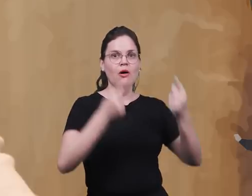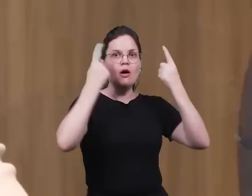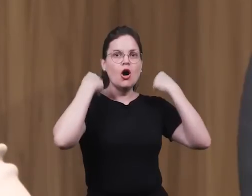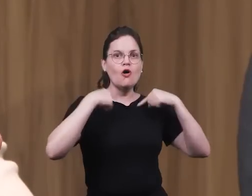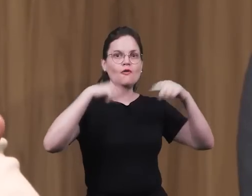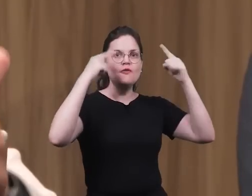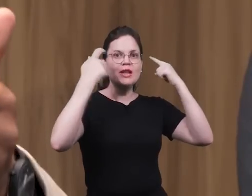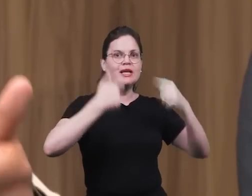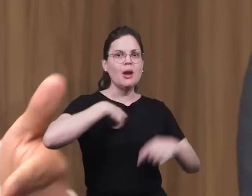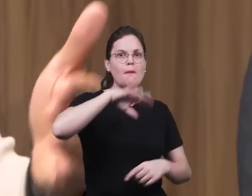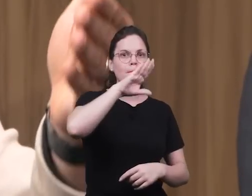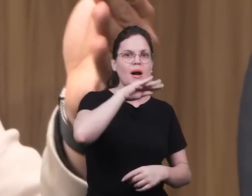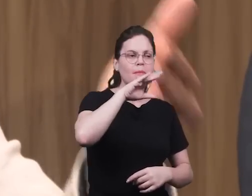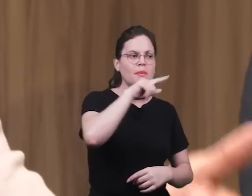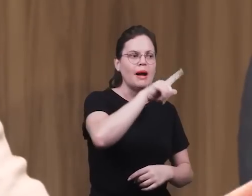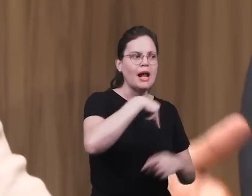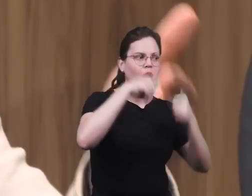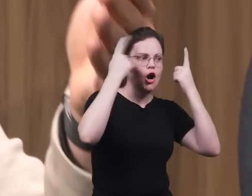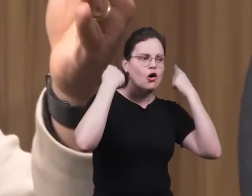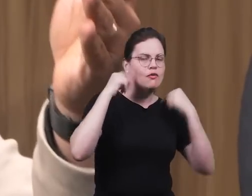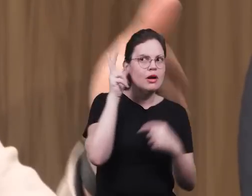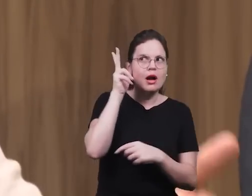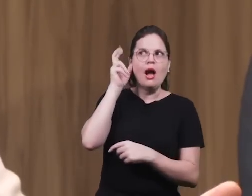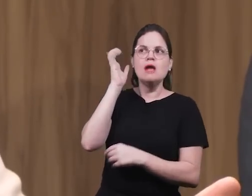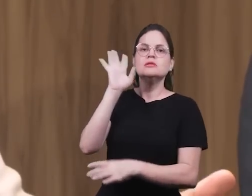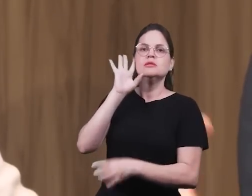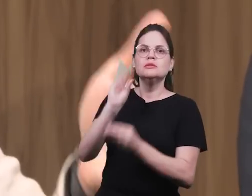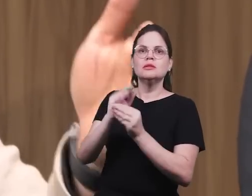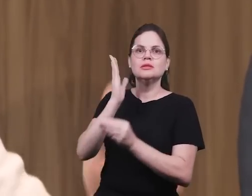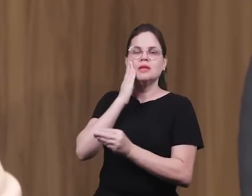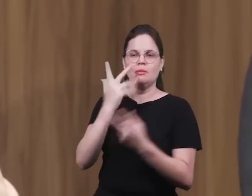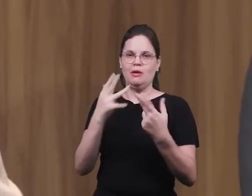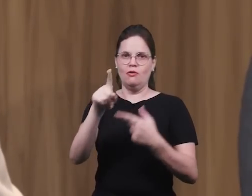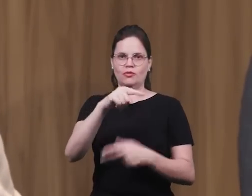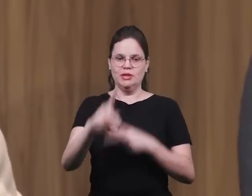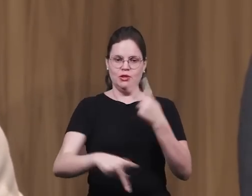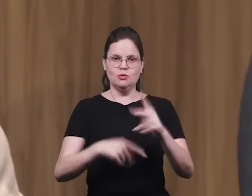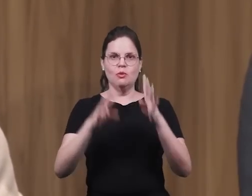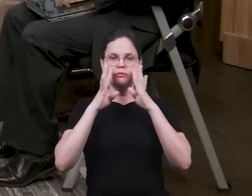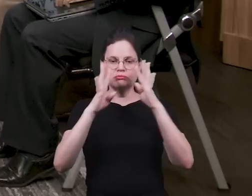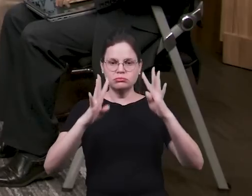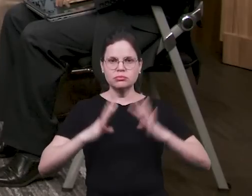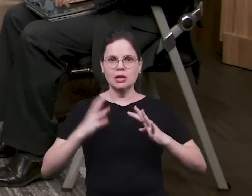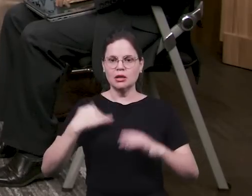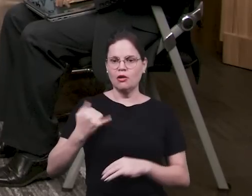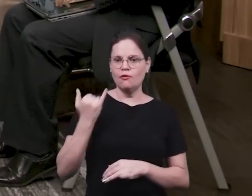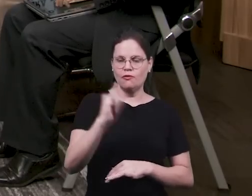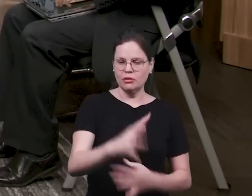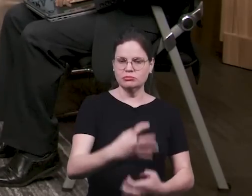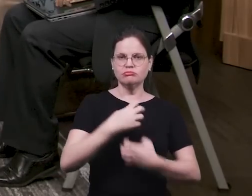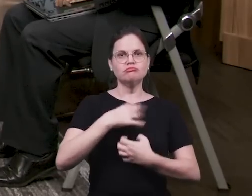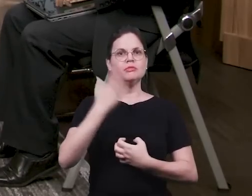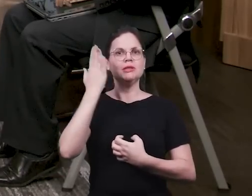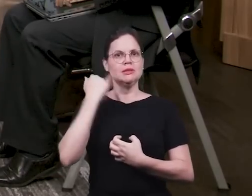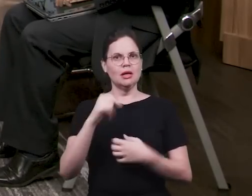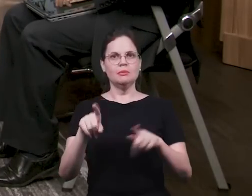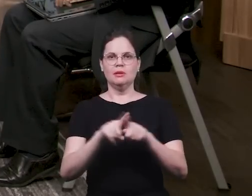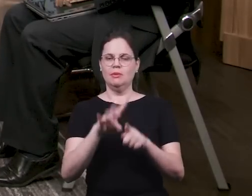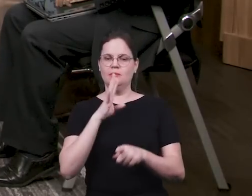de um líder, é a voz de Jesus através do Espírito Santo na vida da igreja. Muito bem. Pastor Jerônimo?